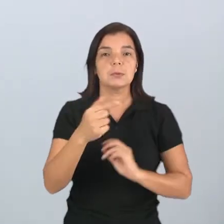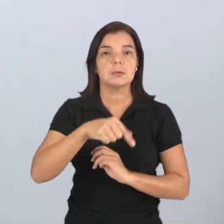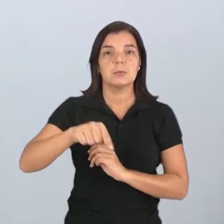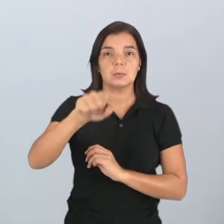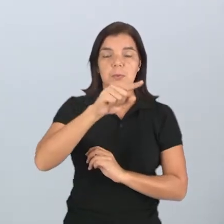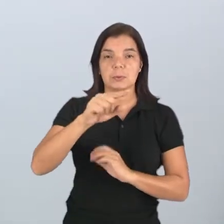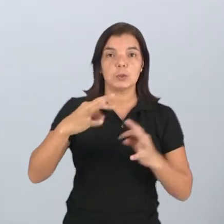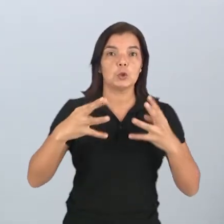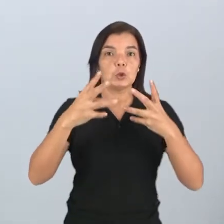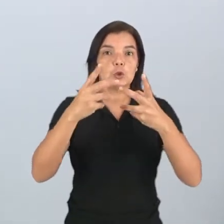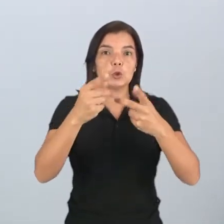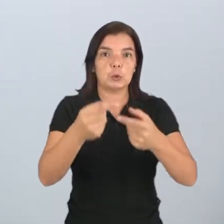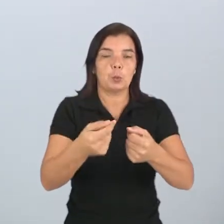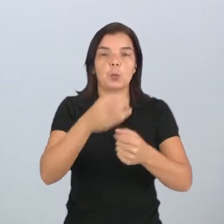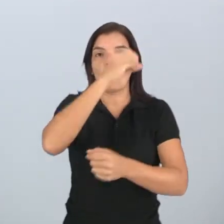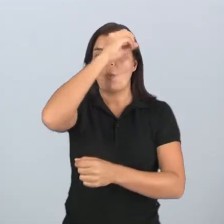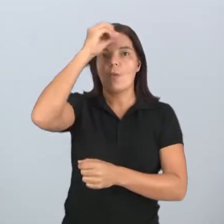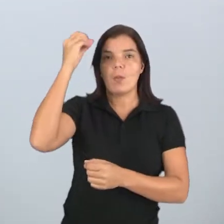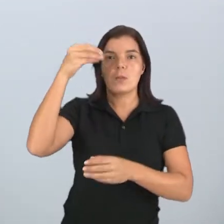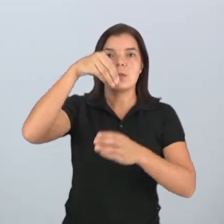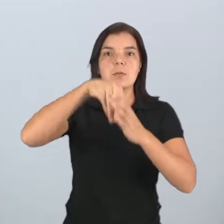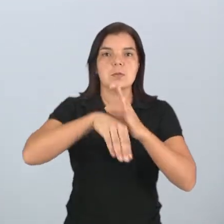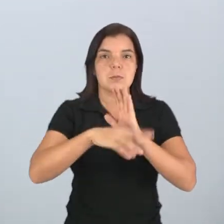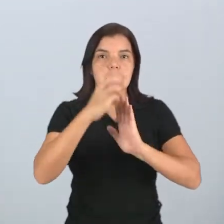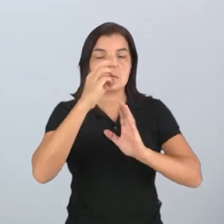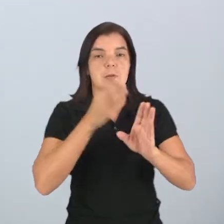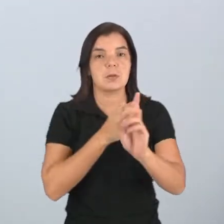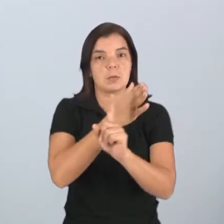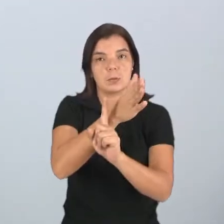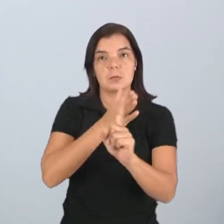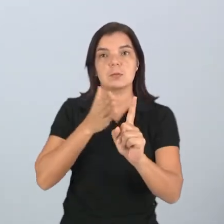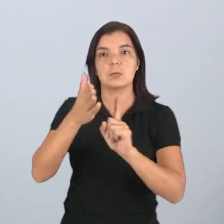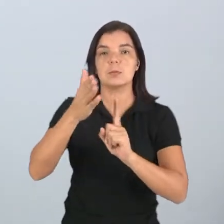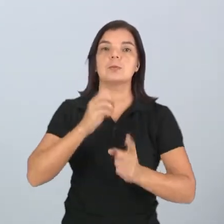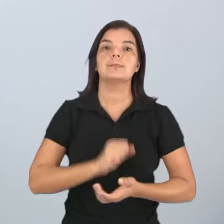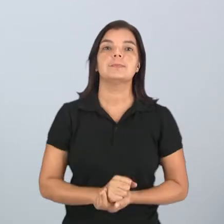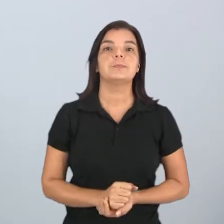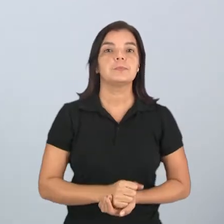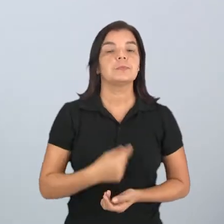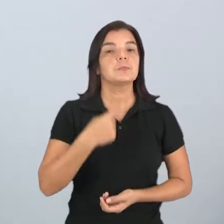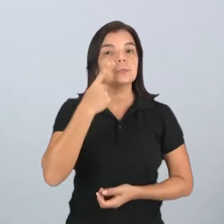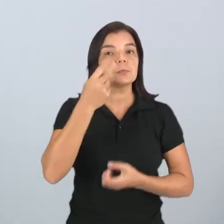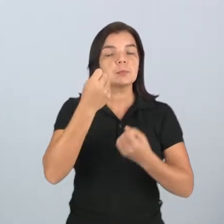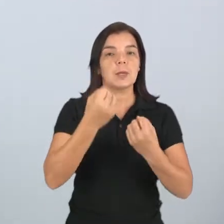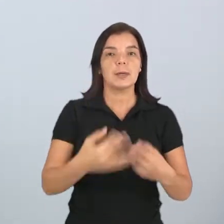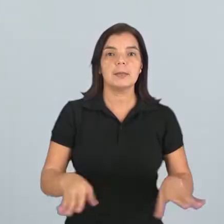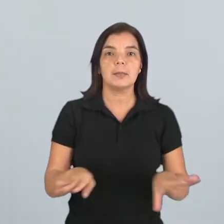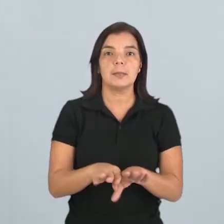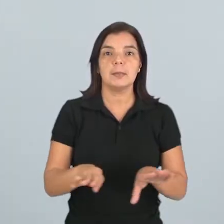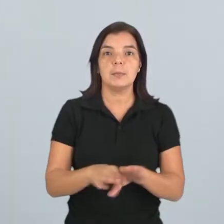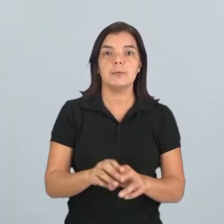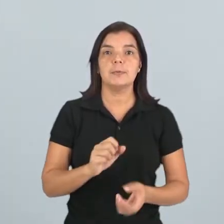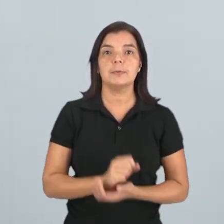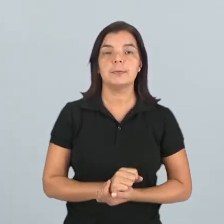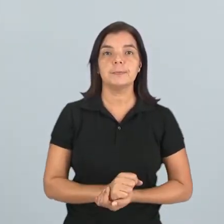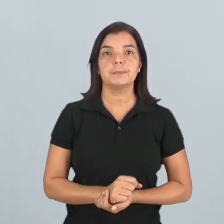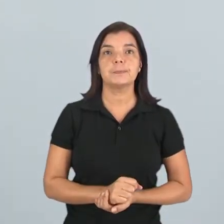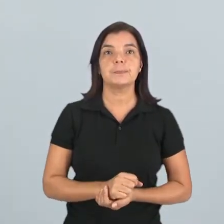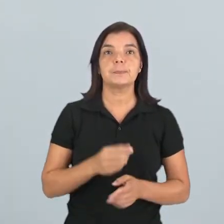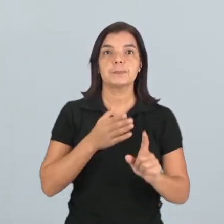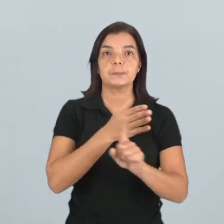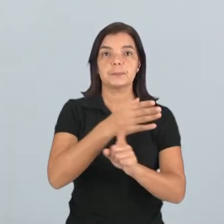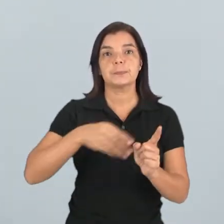não ficarem totalmente leigos dentro dessa modalidade. E a gente vai falar um pouquinho dele dentro dessa modalidade